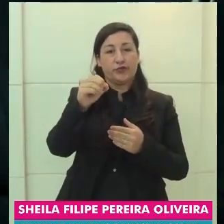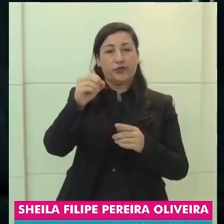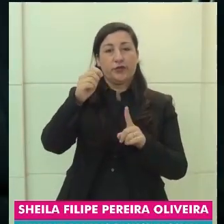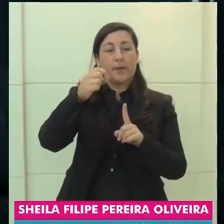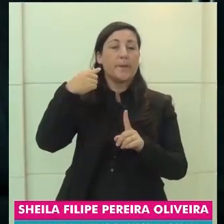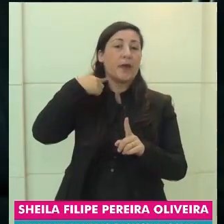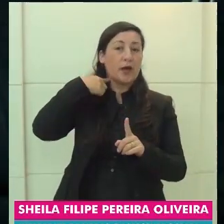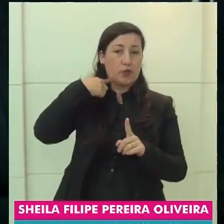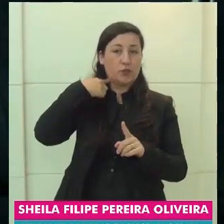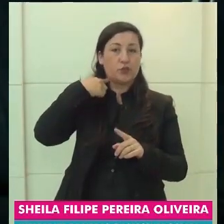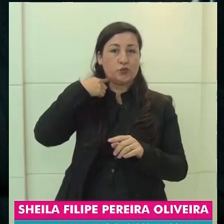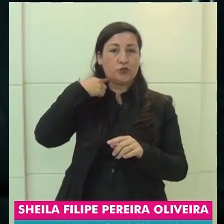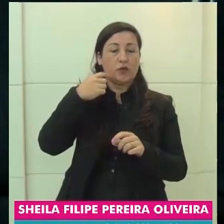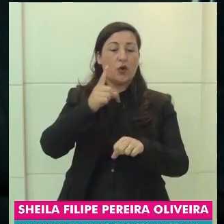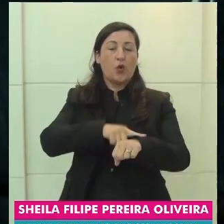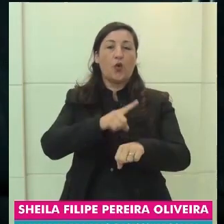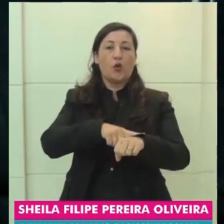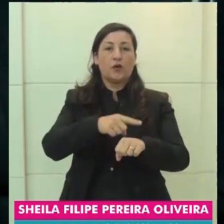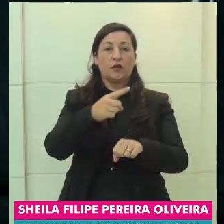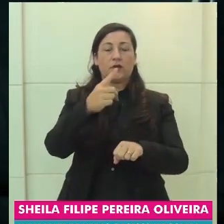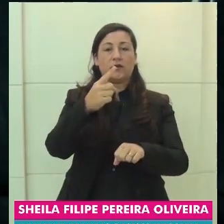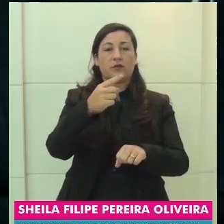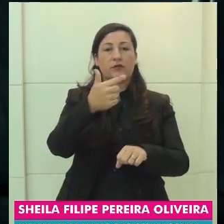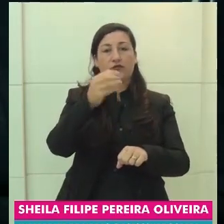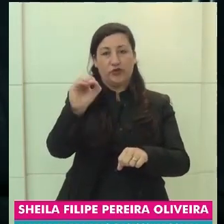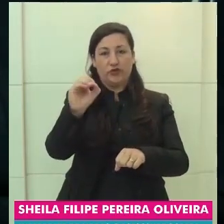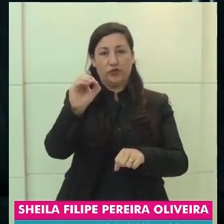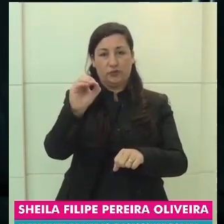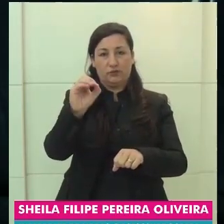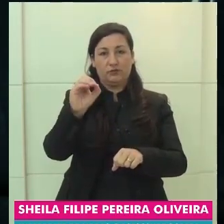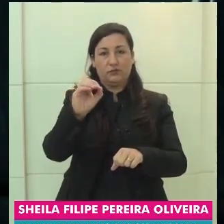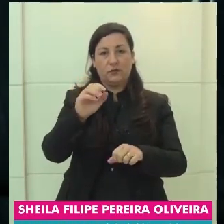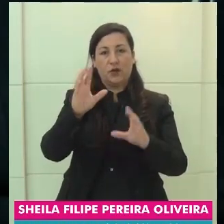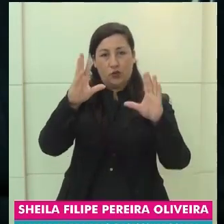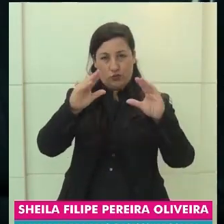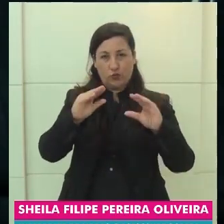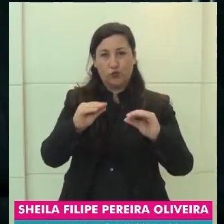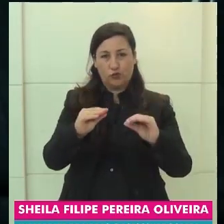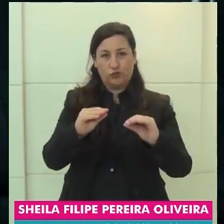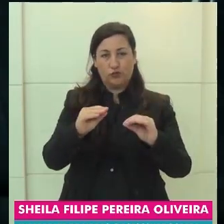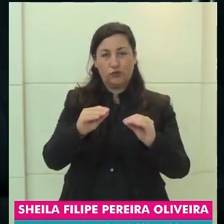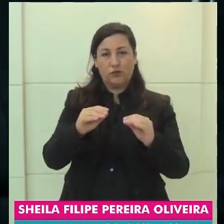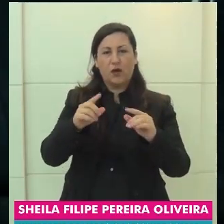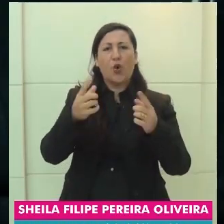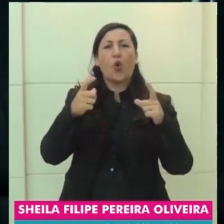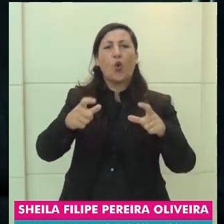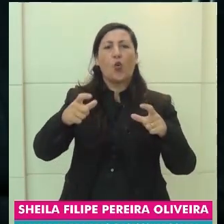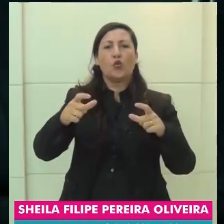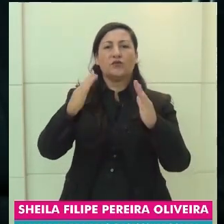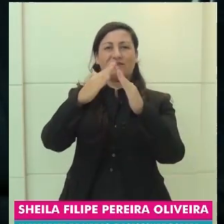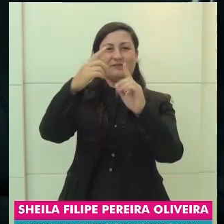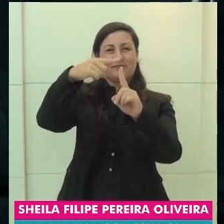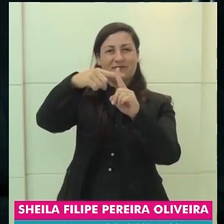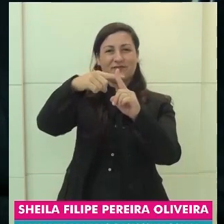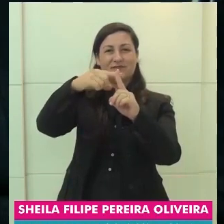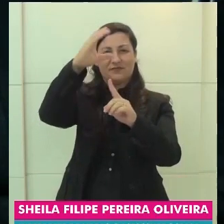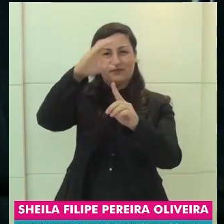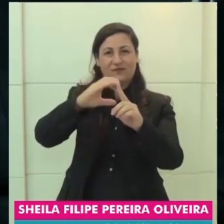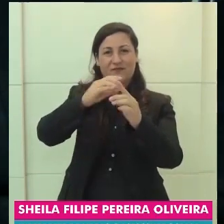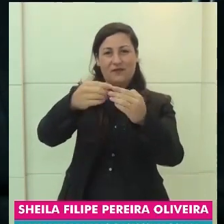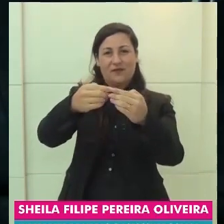partir das 8 horas, lá no Salão de Festa do Santuário, aqui no centro, no caso, tá? E